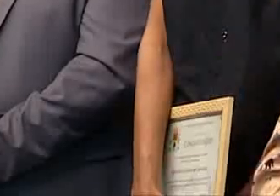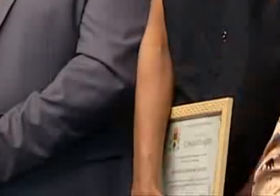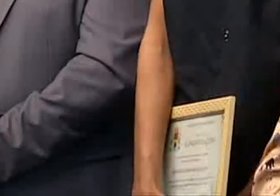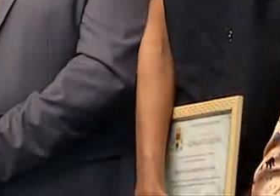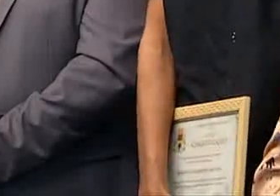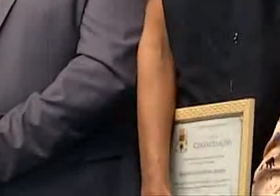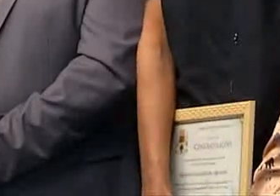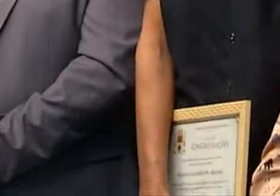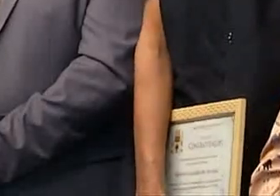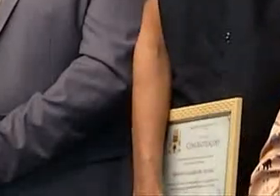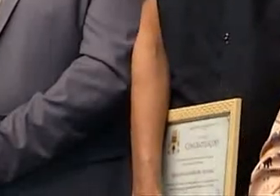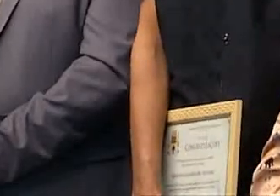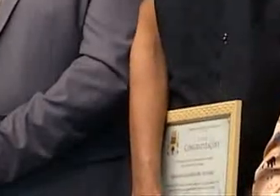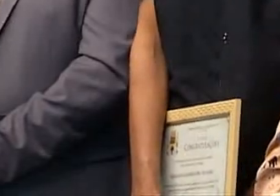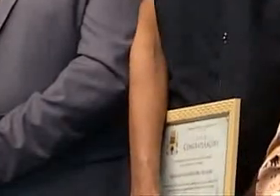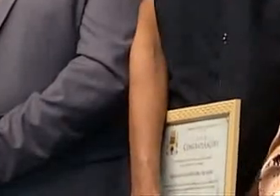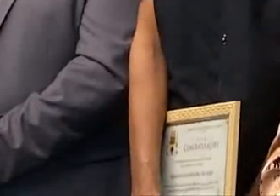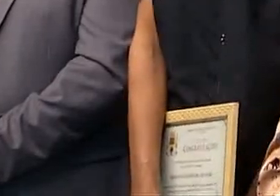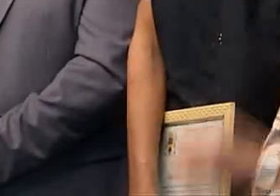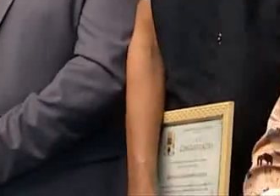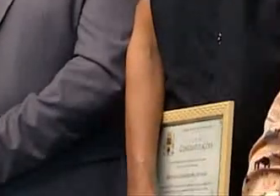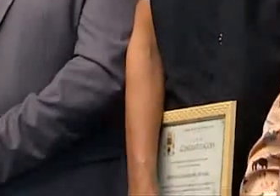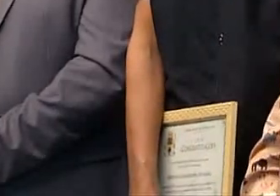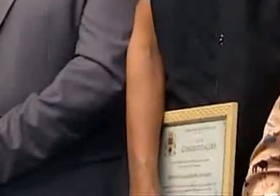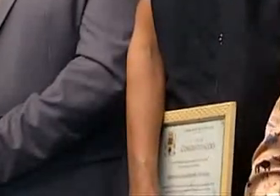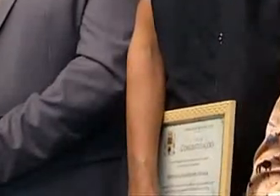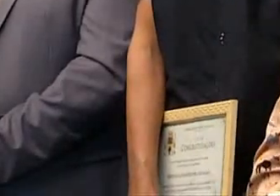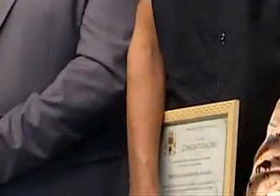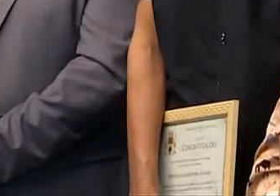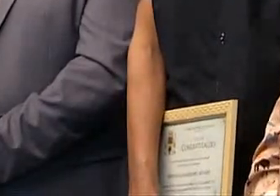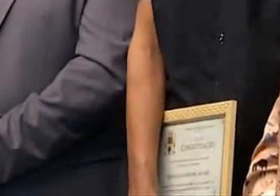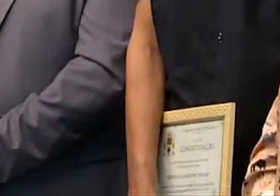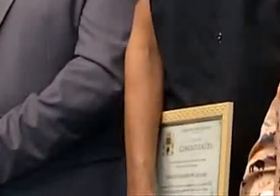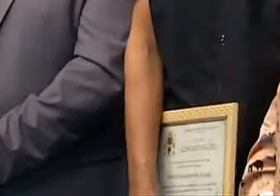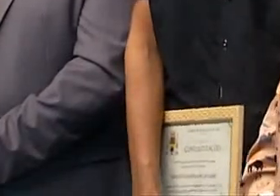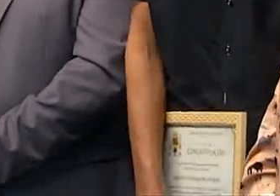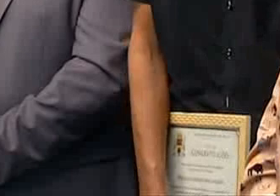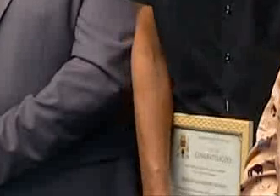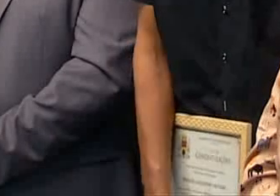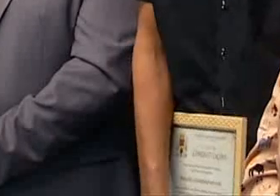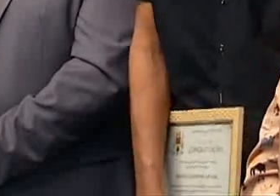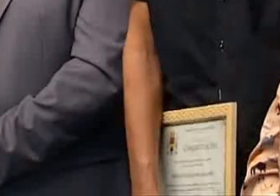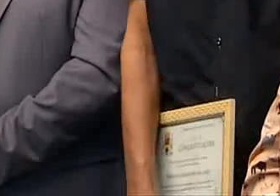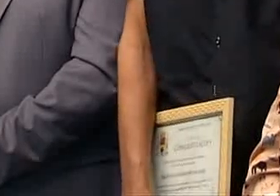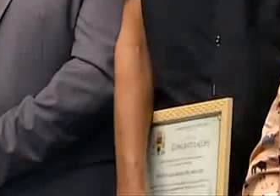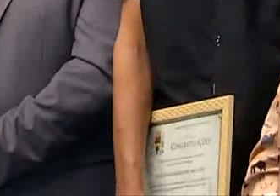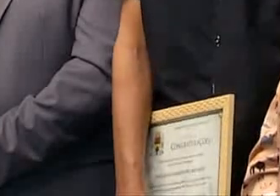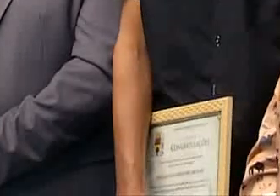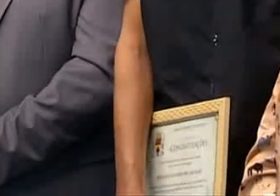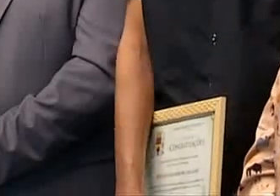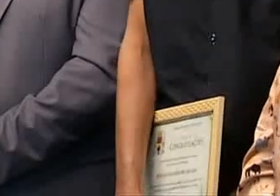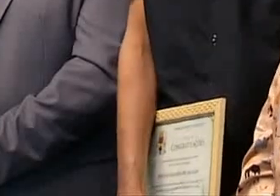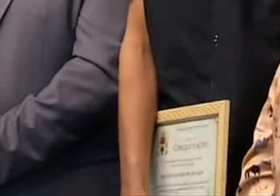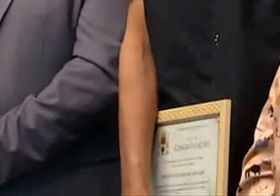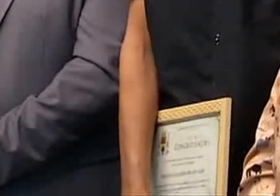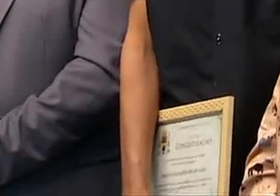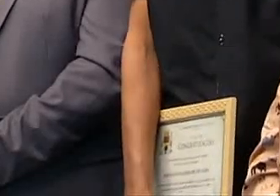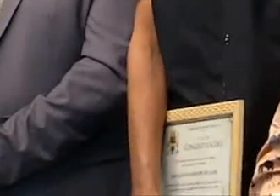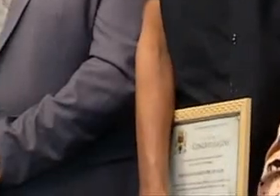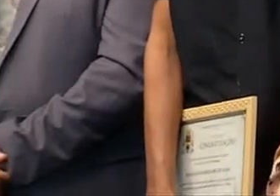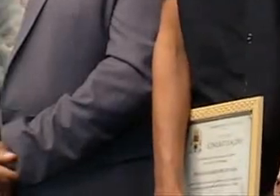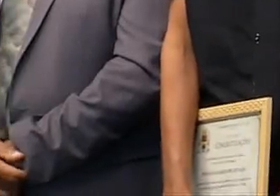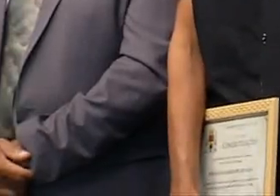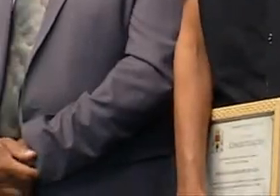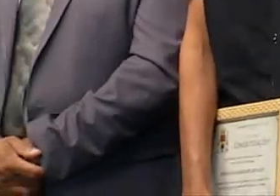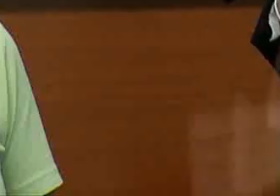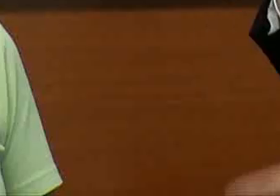público, estimo um excelente futuro e muita felicidade para vocês dois, de coração. E não é o vereador que está falando, é uma pessoa que